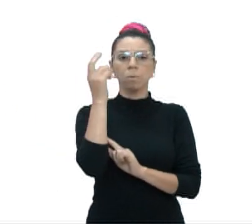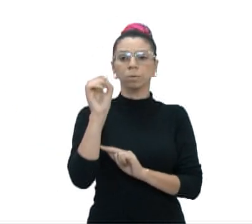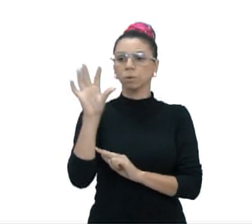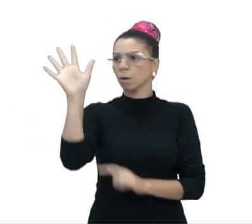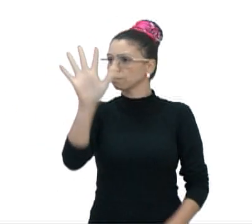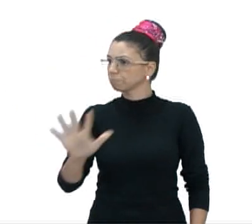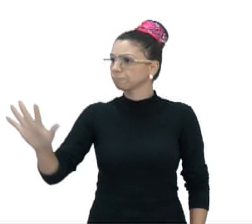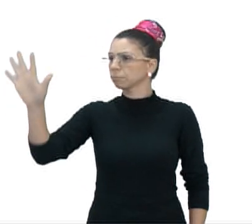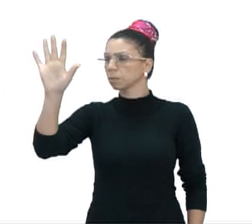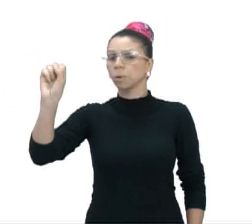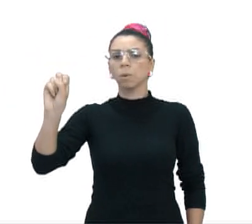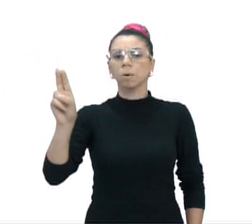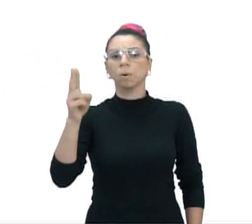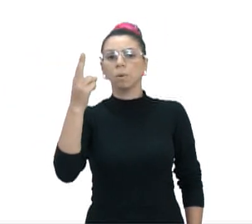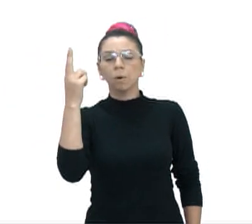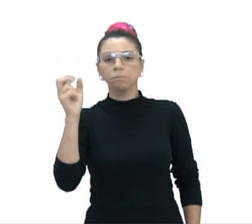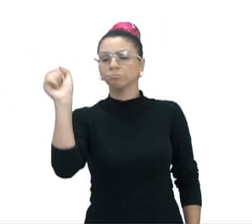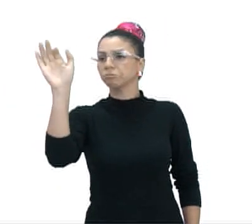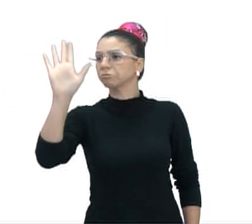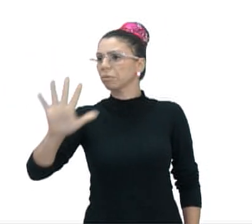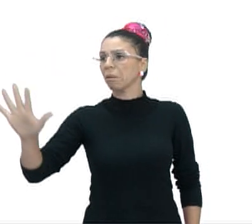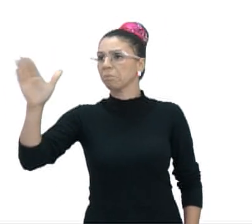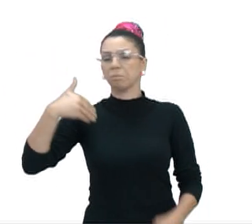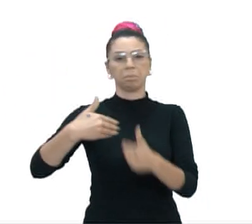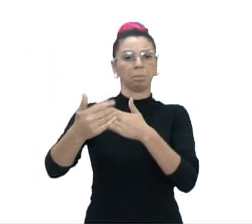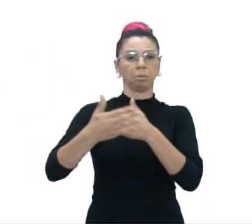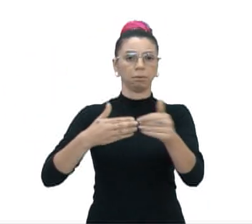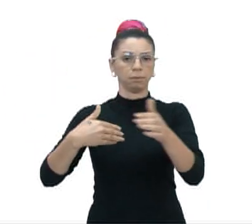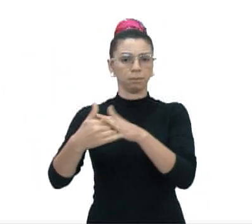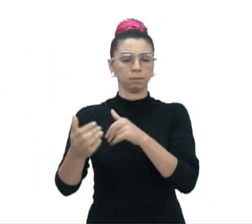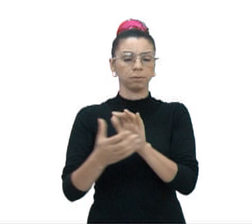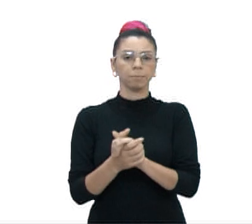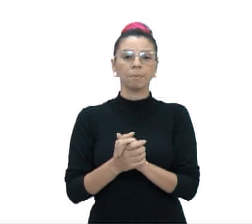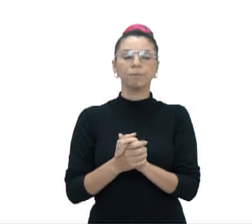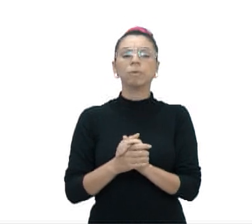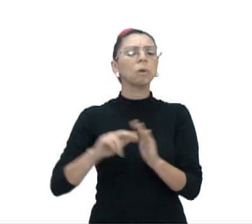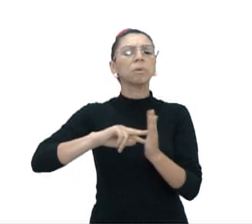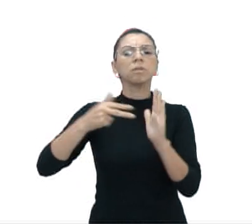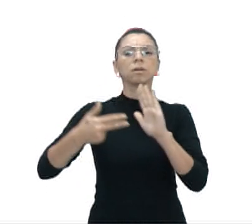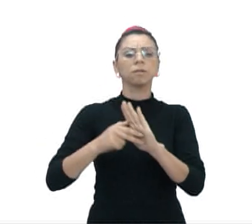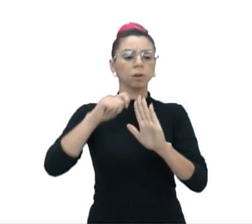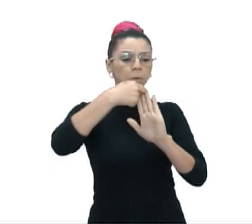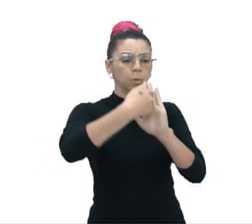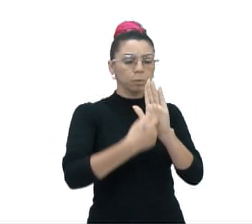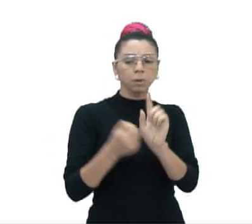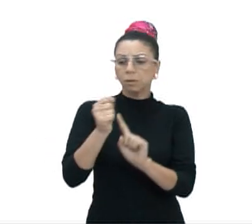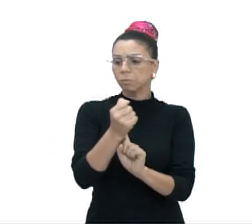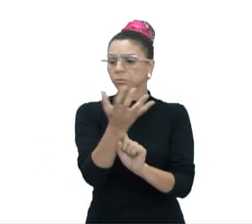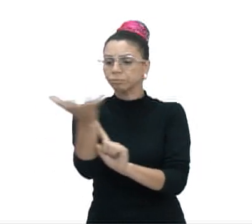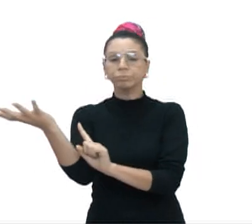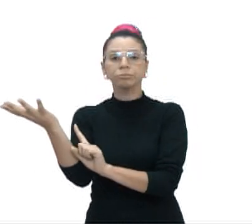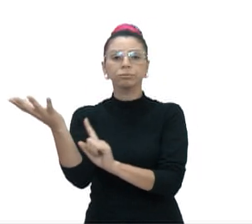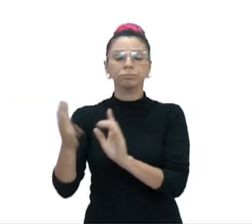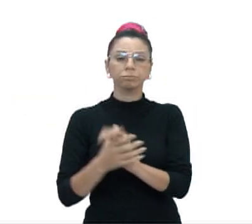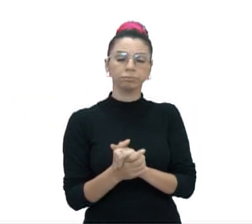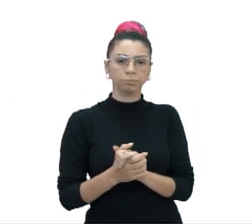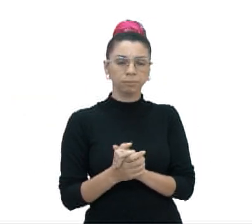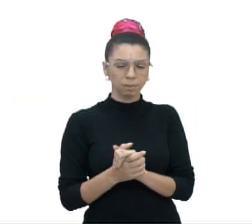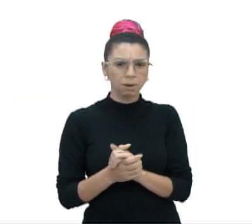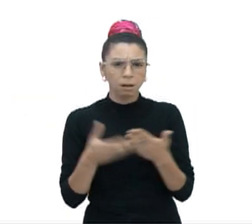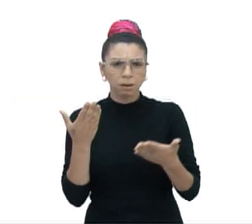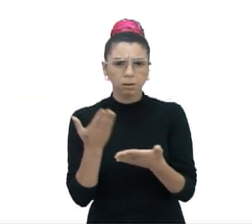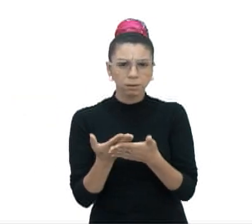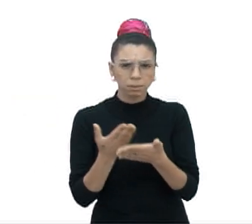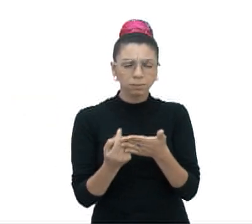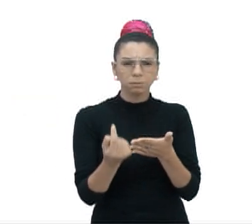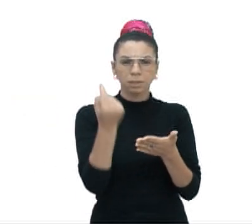D, traz imagens aleatórias. Então, o que é um texto não verbal? Lembram que na aula passada nós falamos bastante